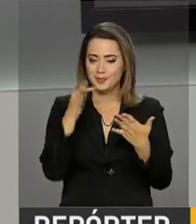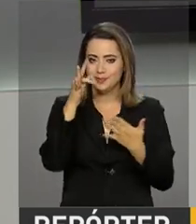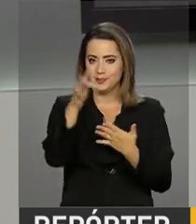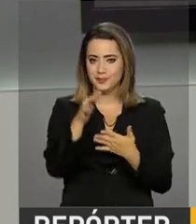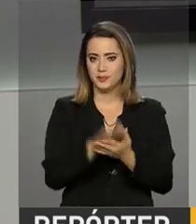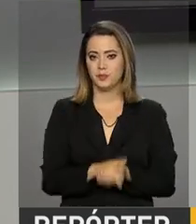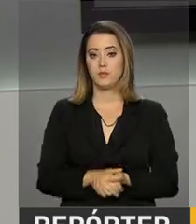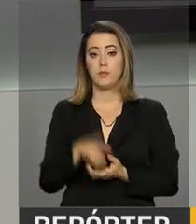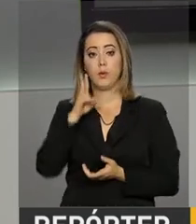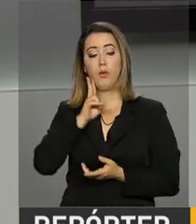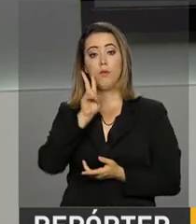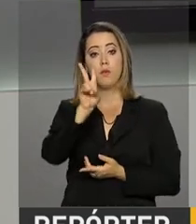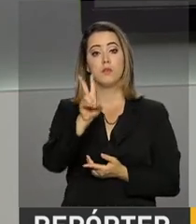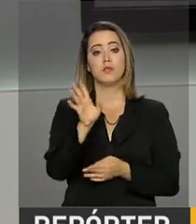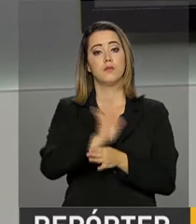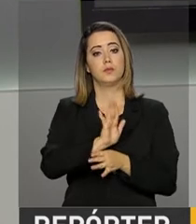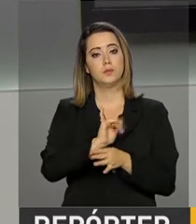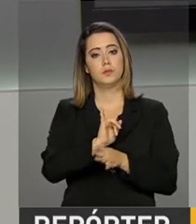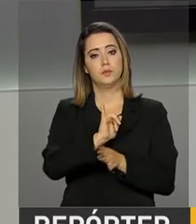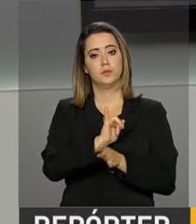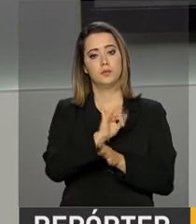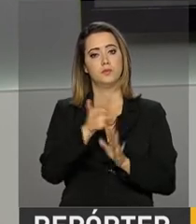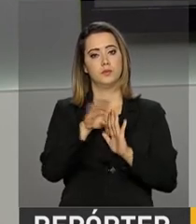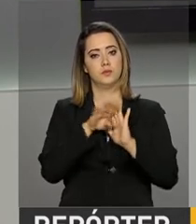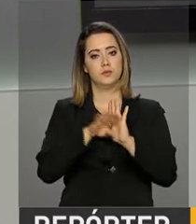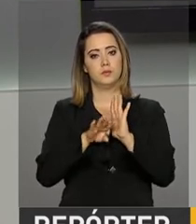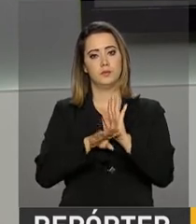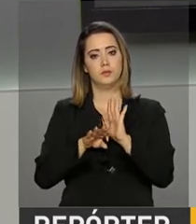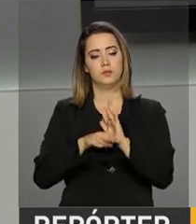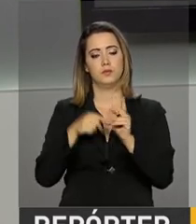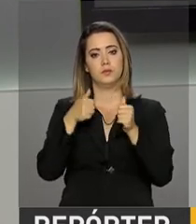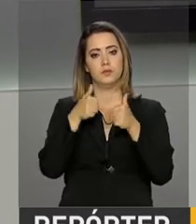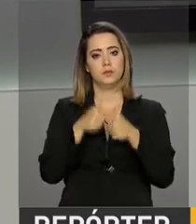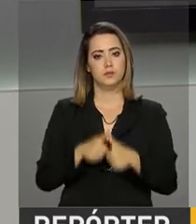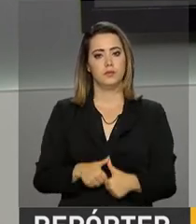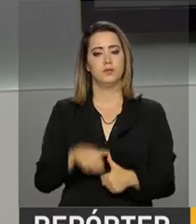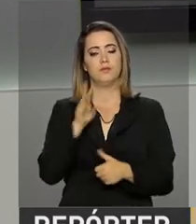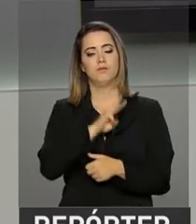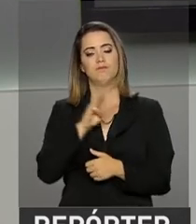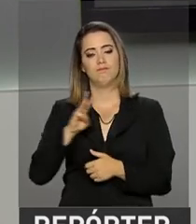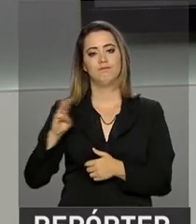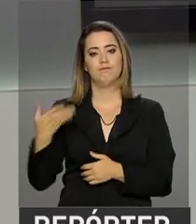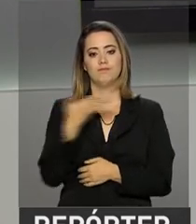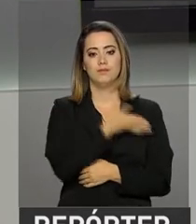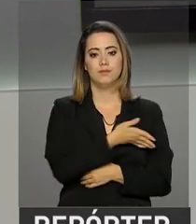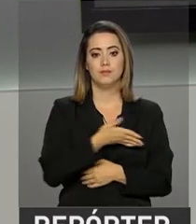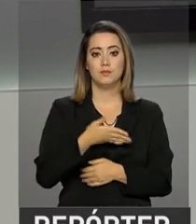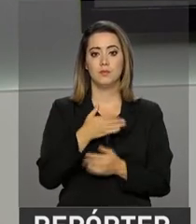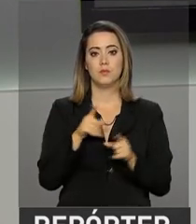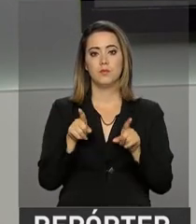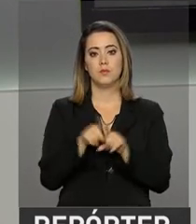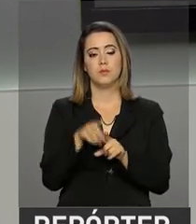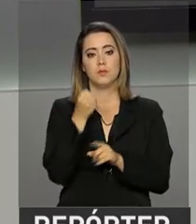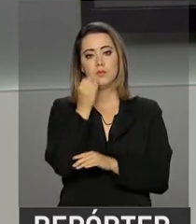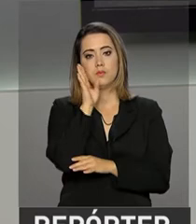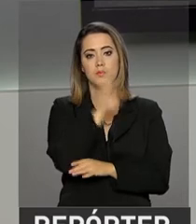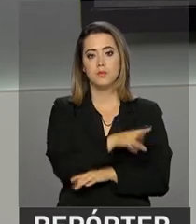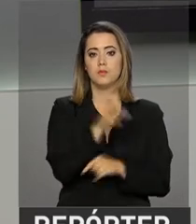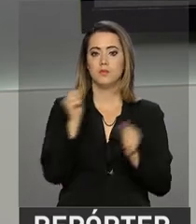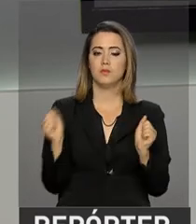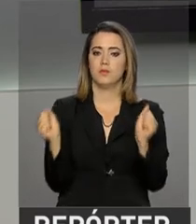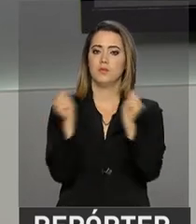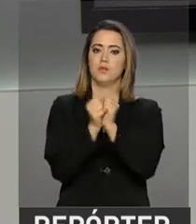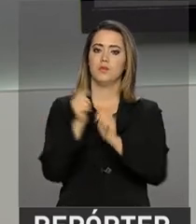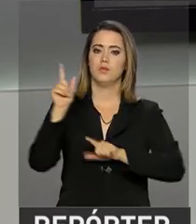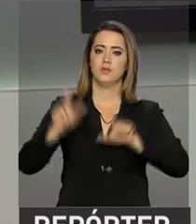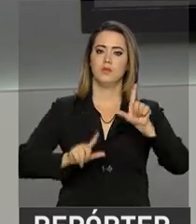edição você pode rever as reportagens no youtube e toda a nossa programação está disponível na internet uma boa tarde para